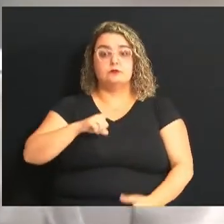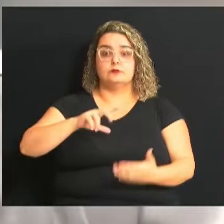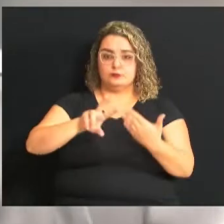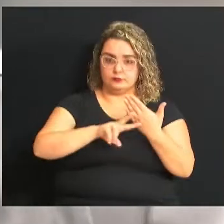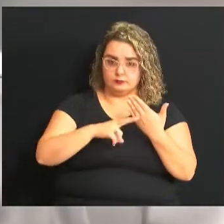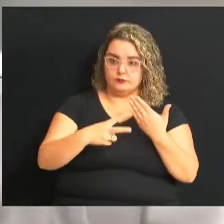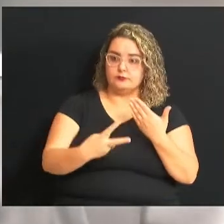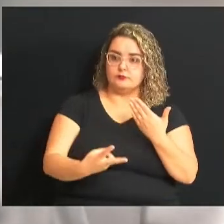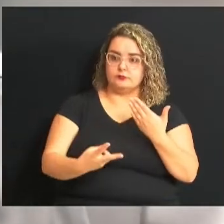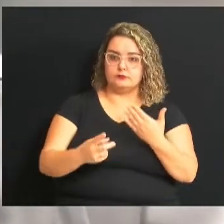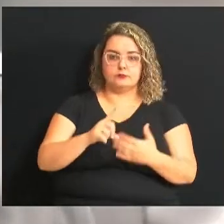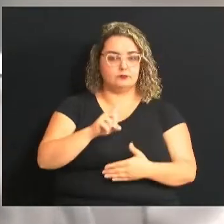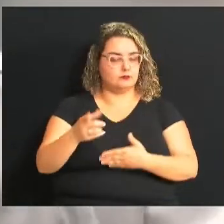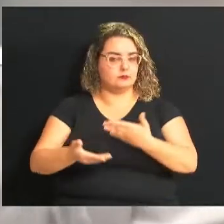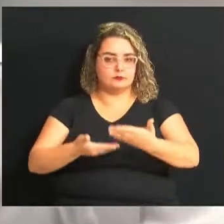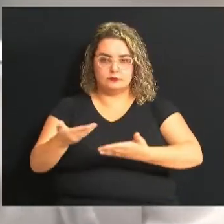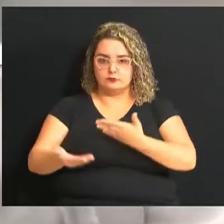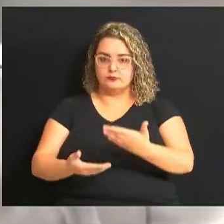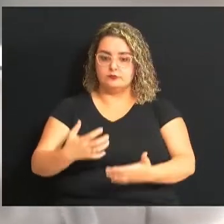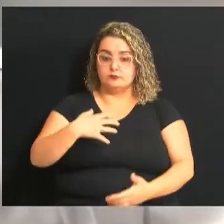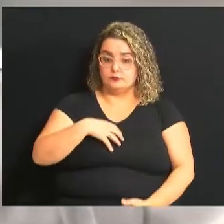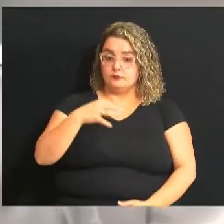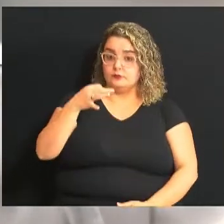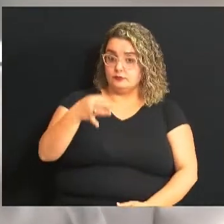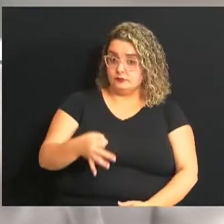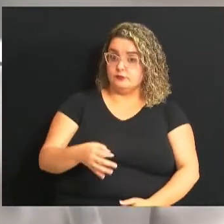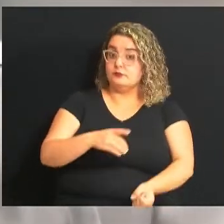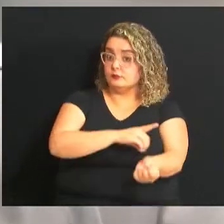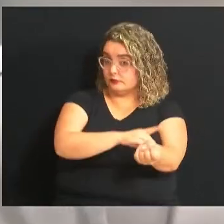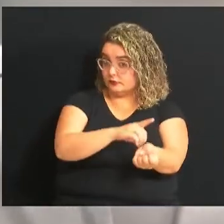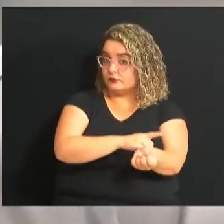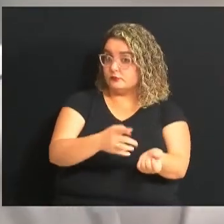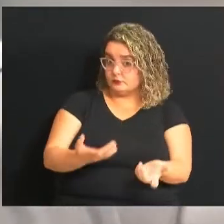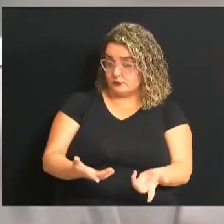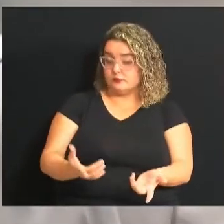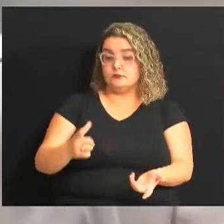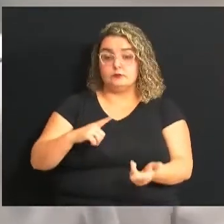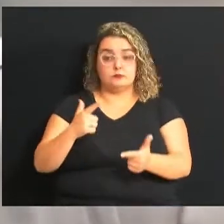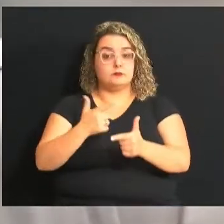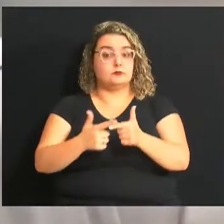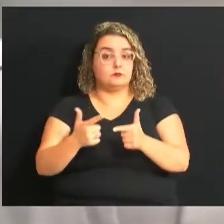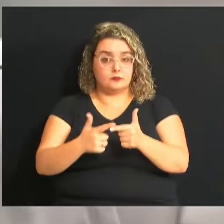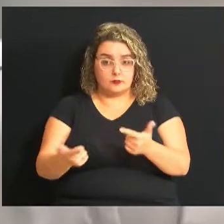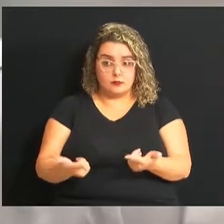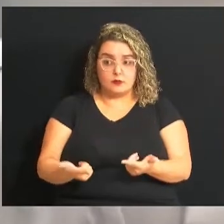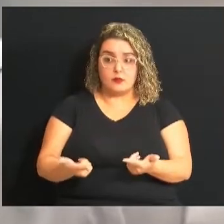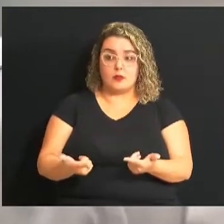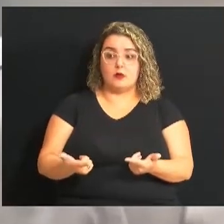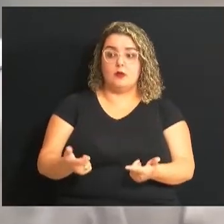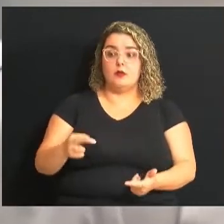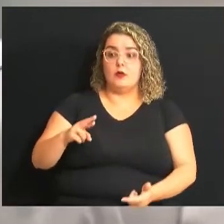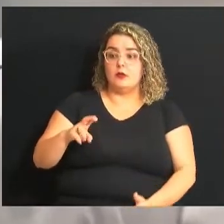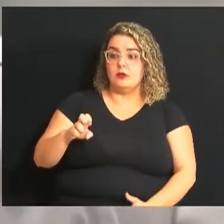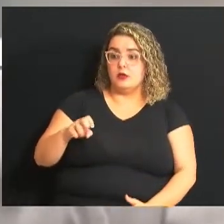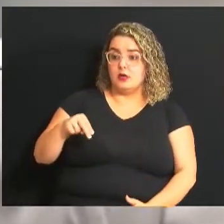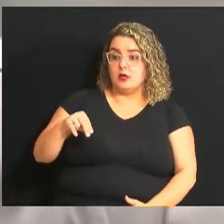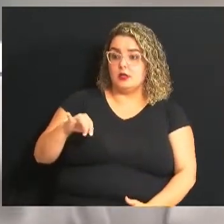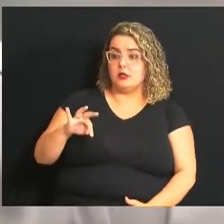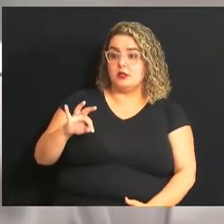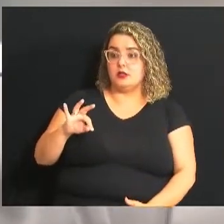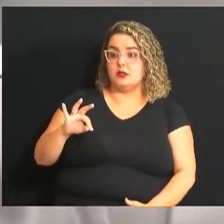se não tratadas de uma forma adequada, do diabetes. Vai ter problemas a nível de retinopatia diabética,